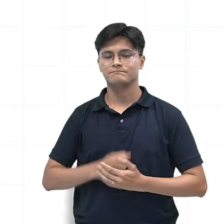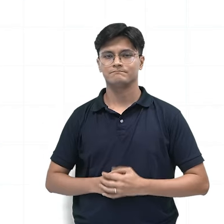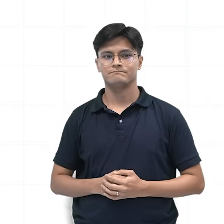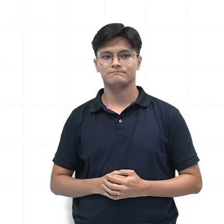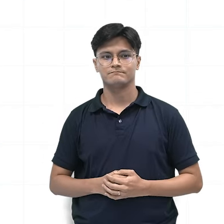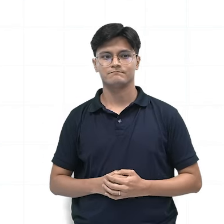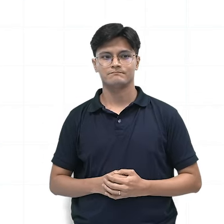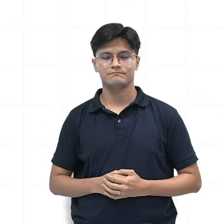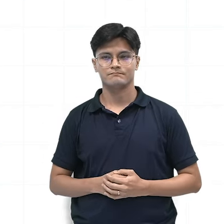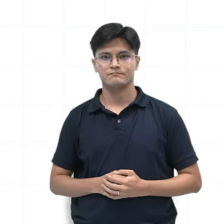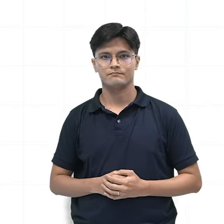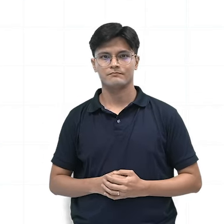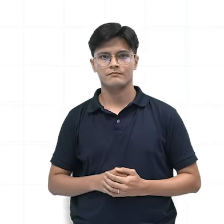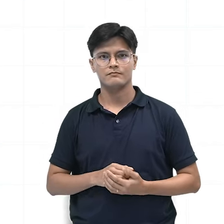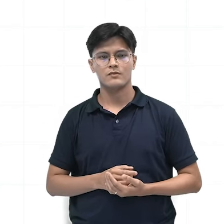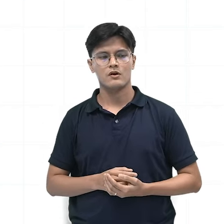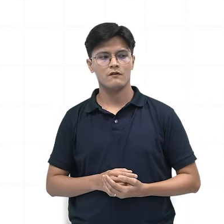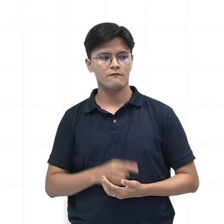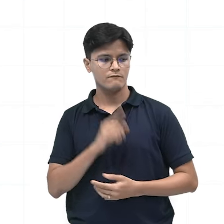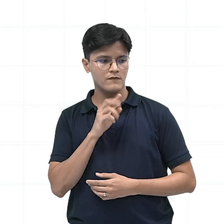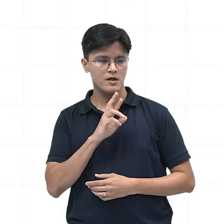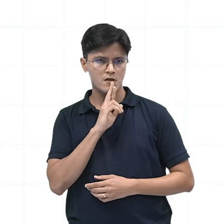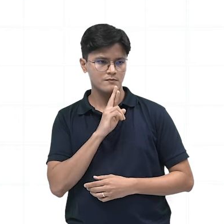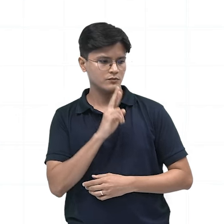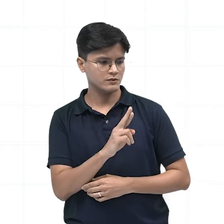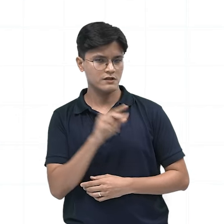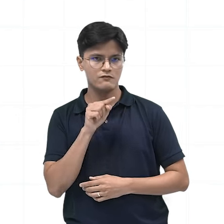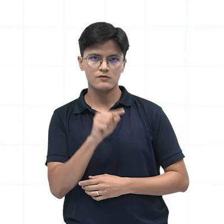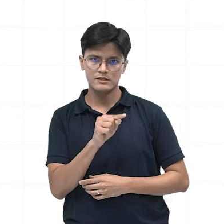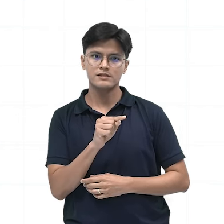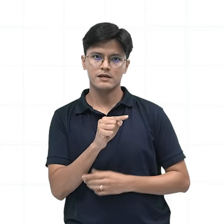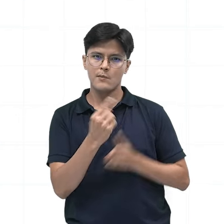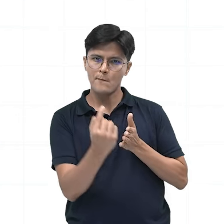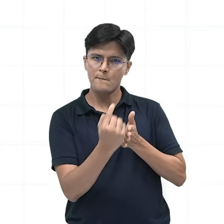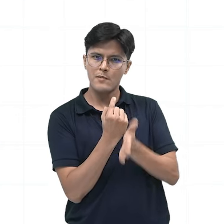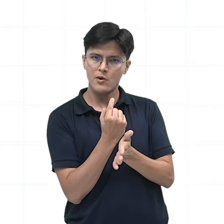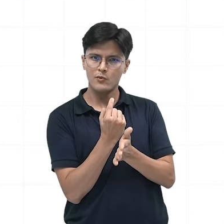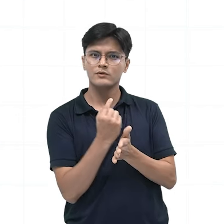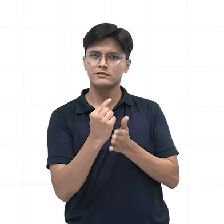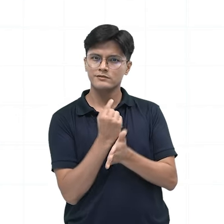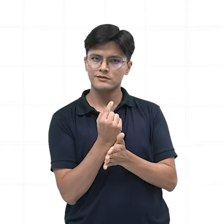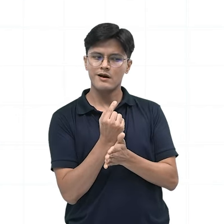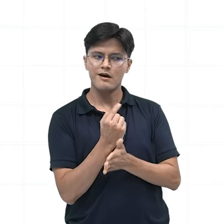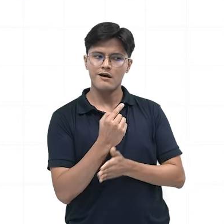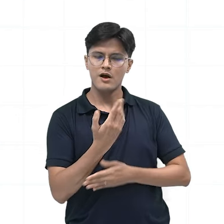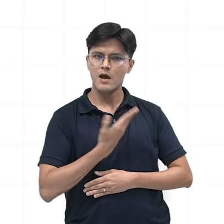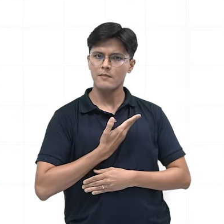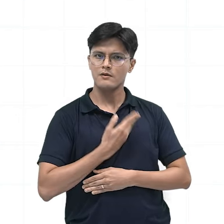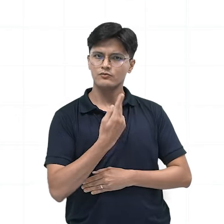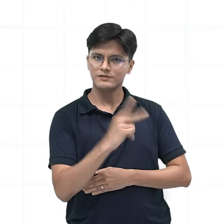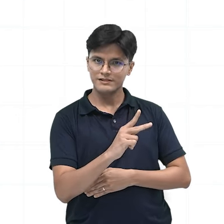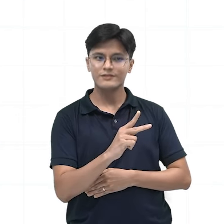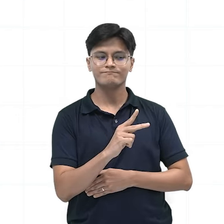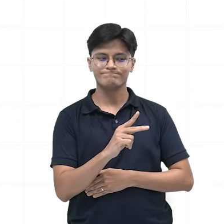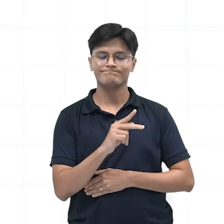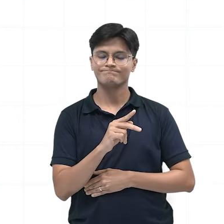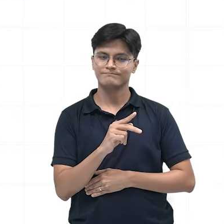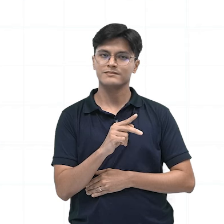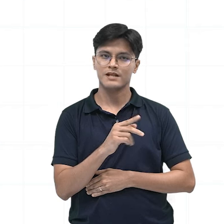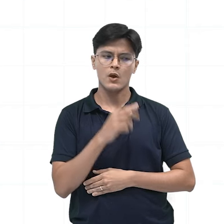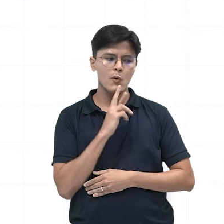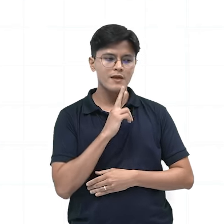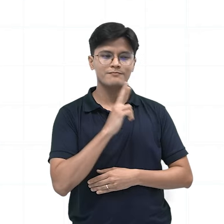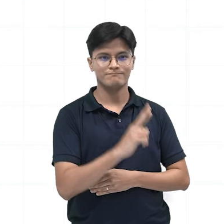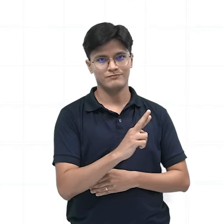perguntais pelo vosso amigo? E eu bem vos digo que está vivo e são. Ai, Deus, onde